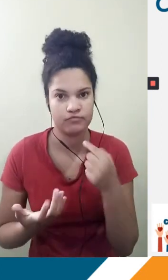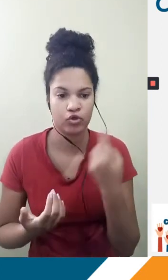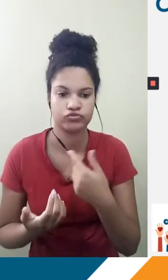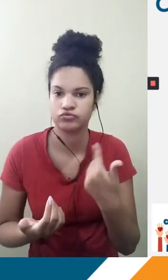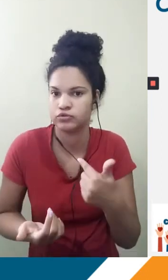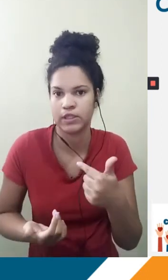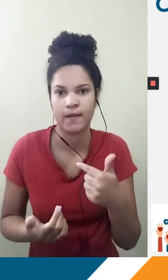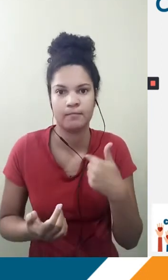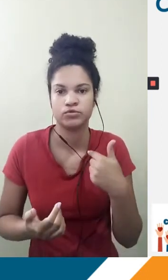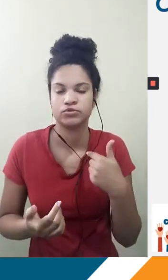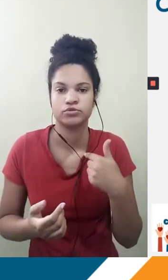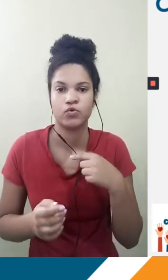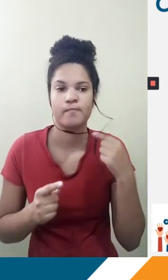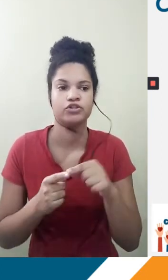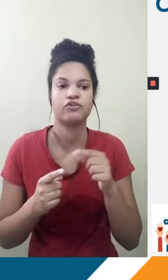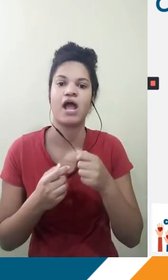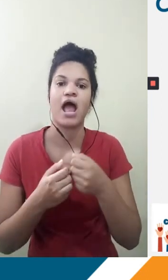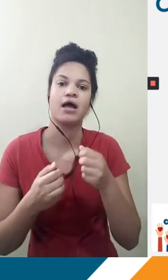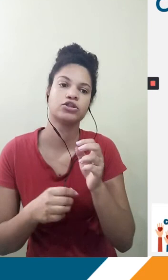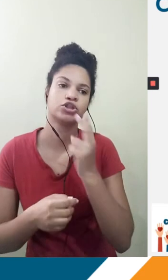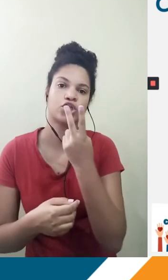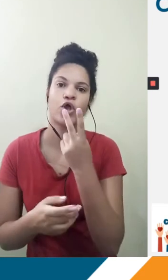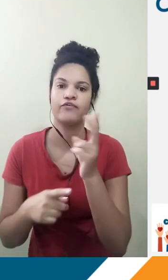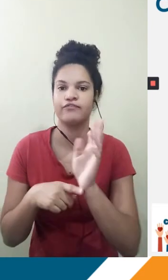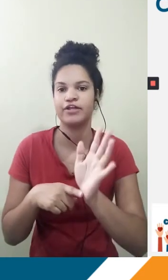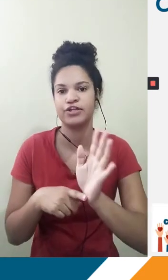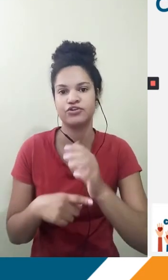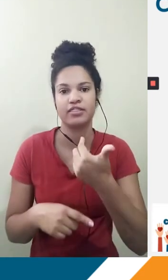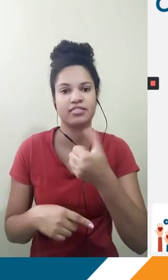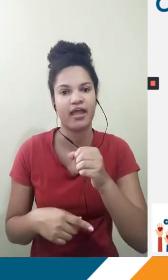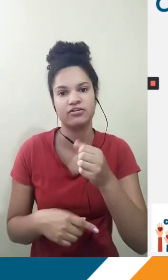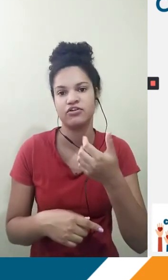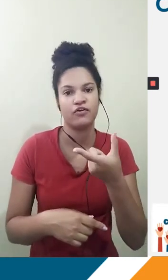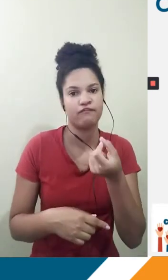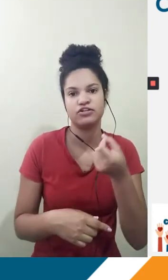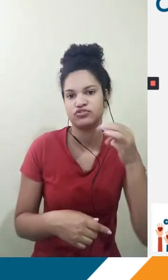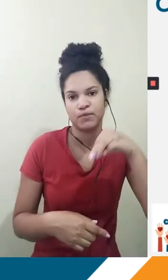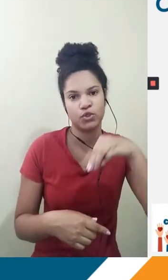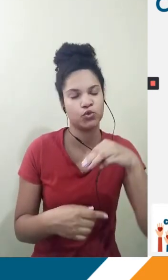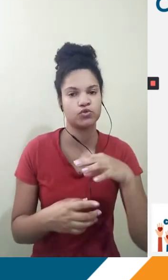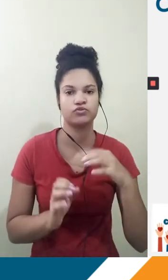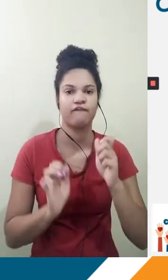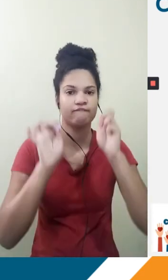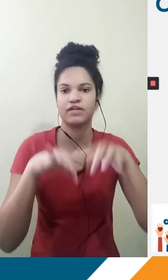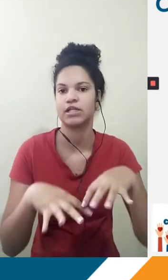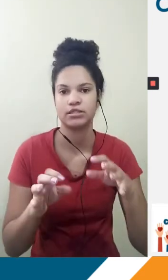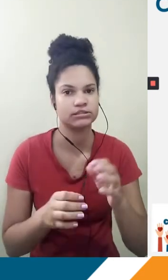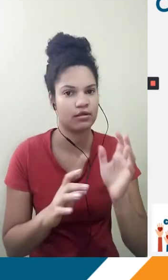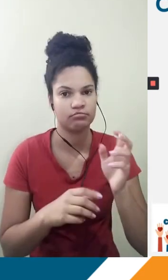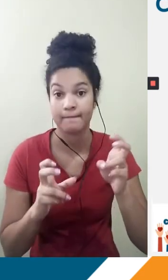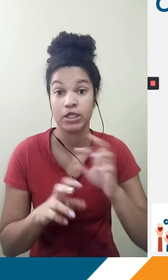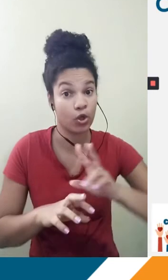2 vídeos de 10 minutos, 15 minutos no máximo cada um. Nós trazemos uma apresentação inicial para que vocês possam ter